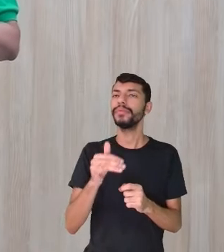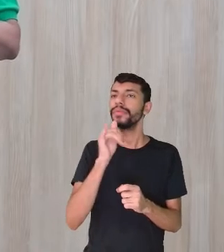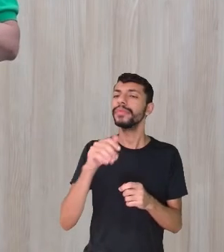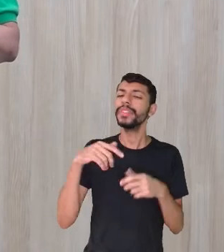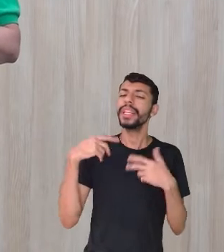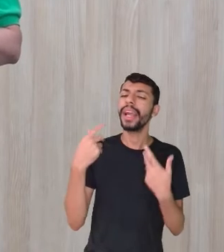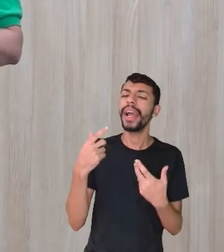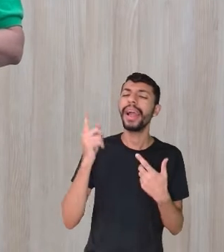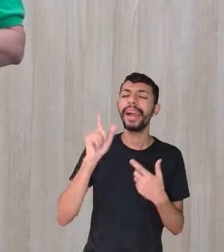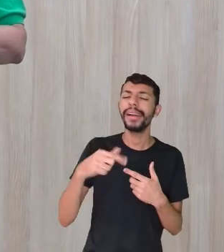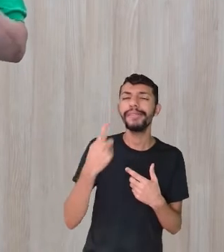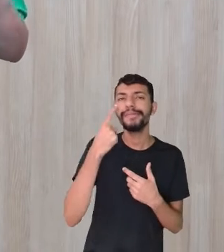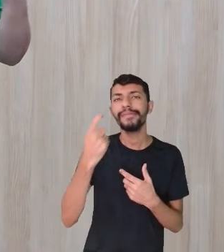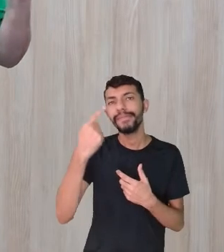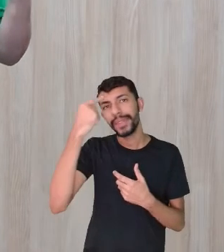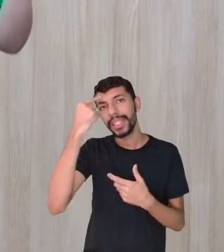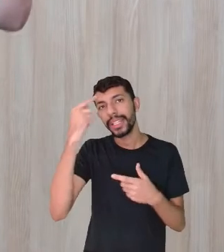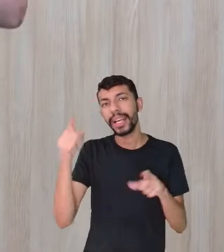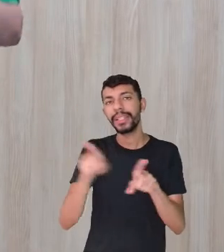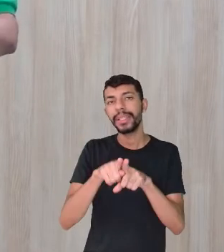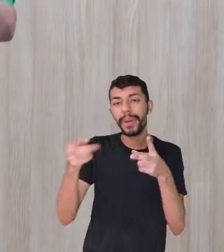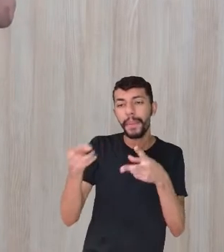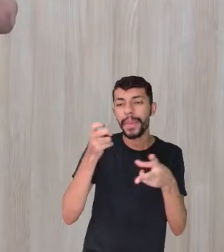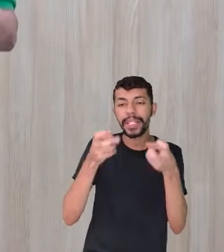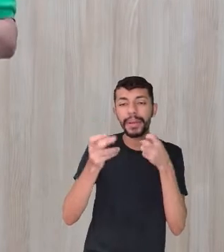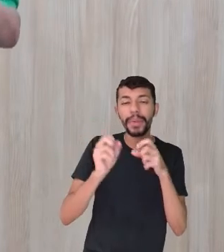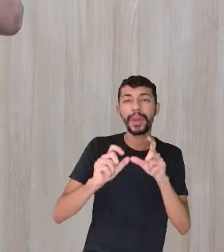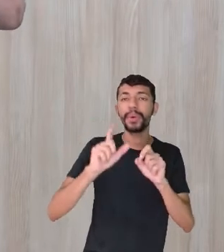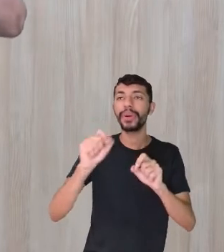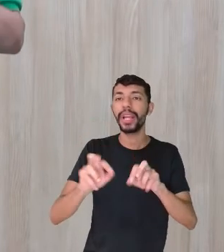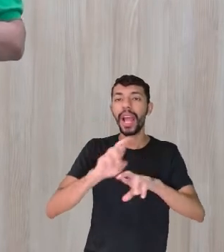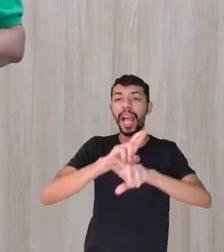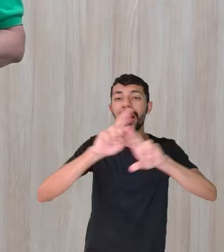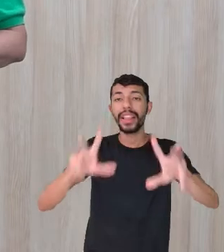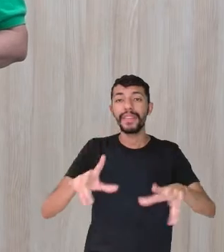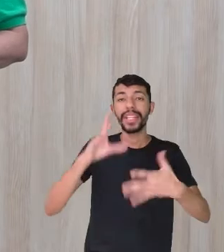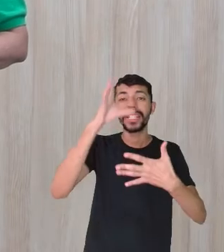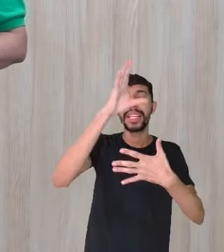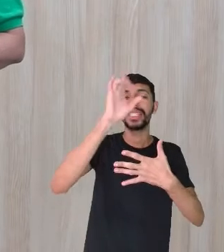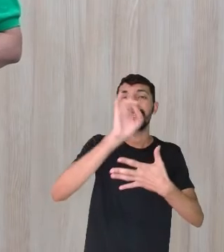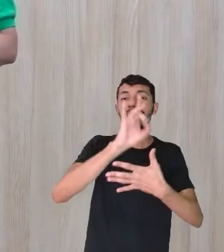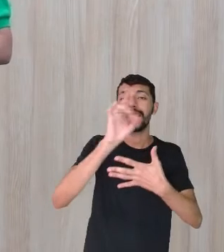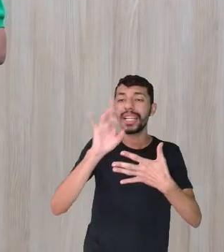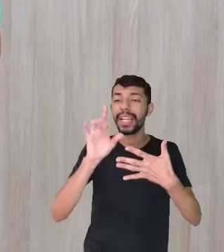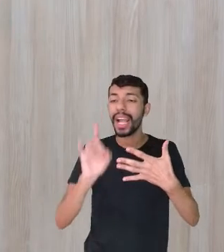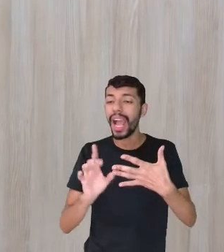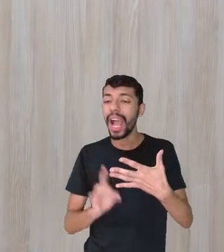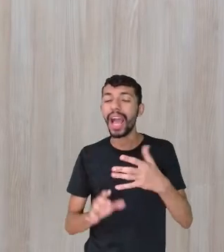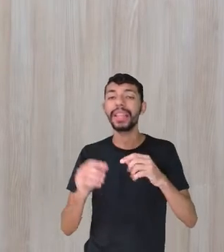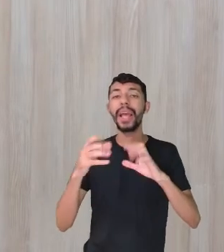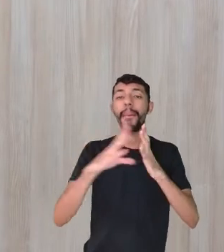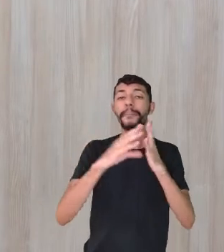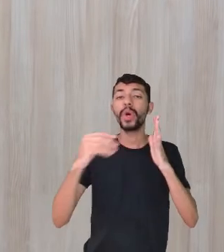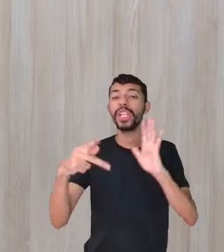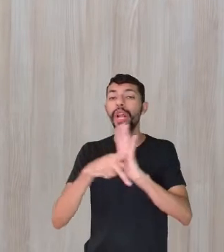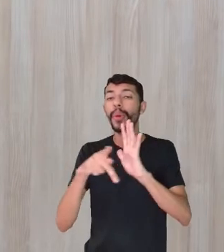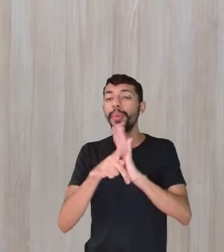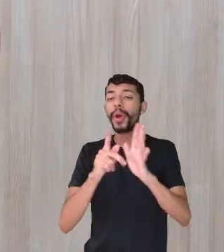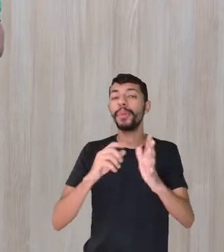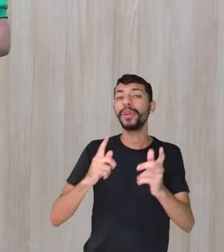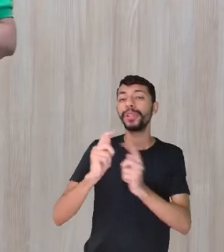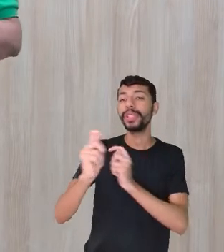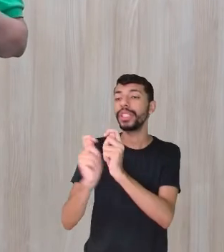observar a diferença, né, de cada modelo de entrevista.